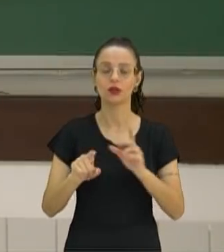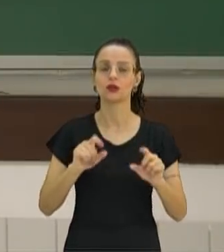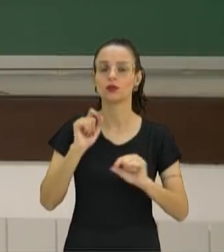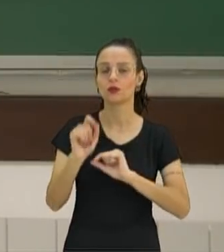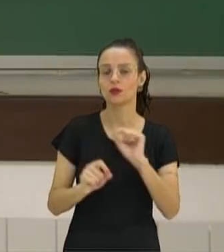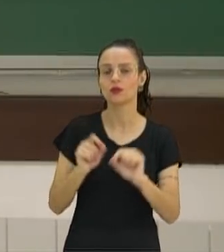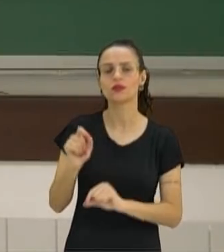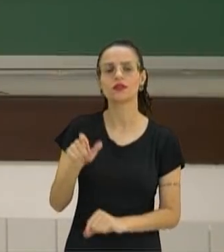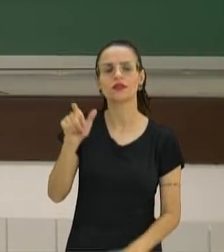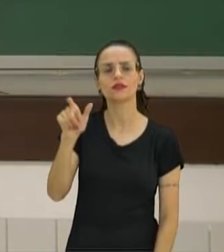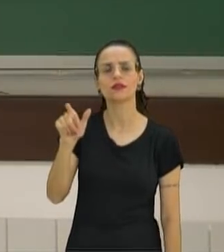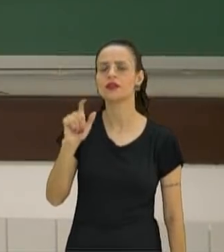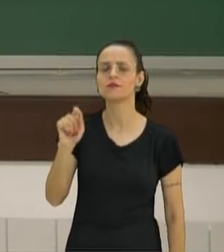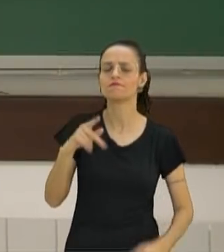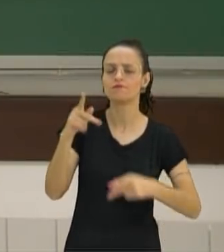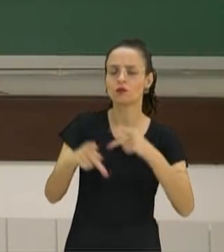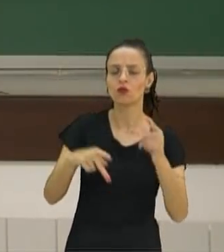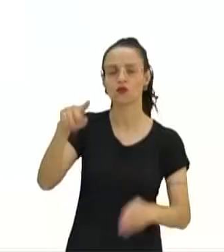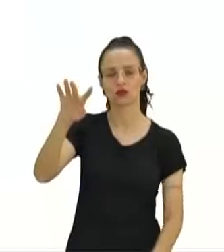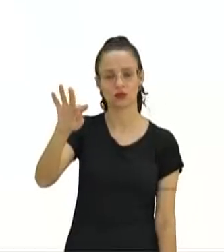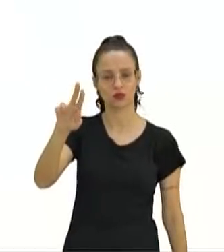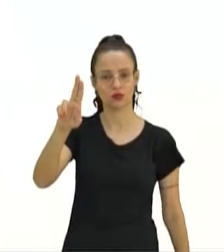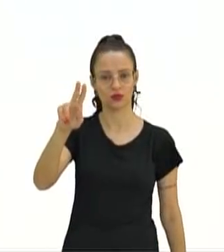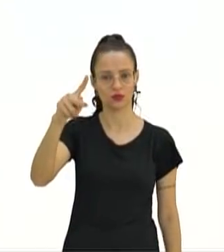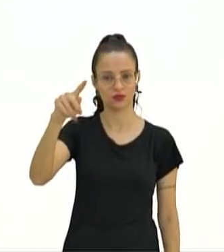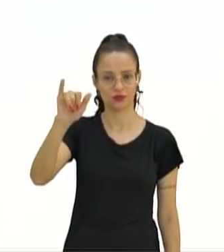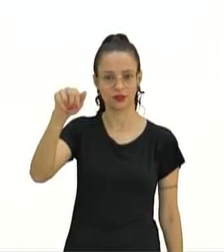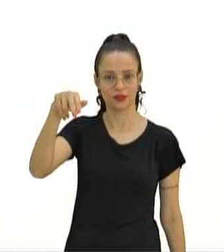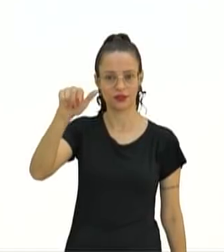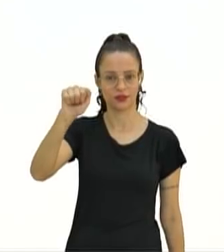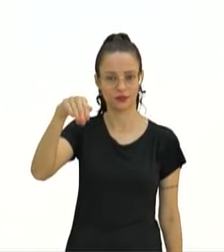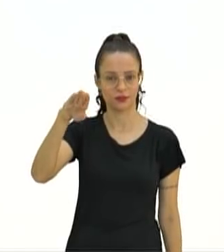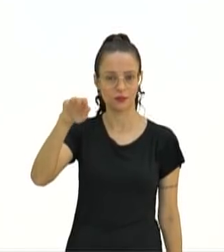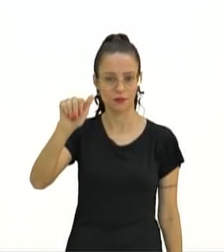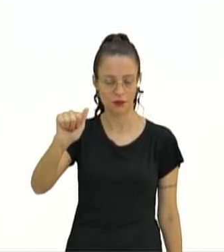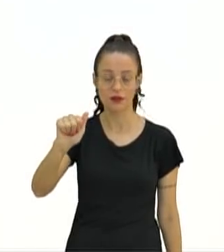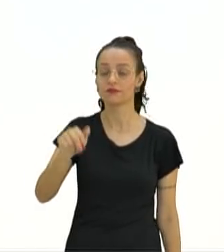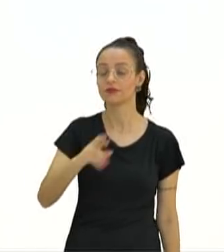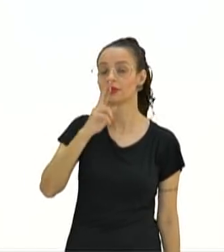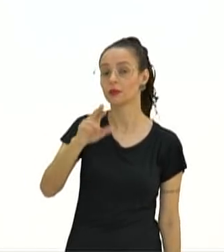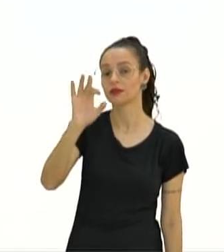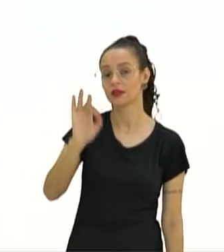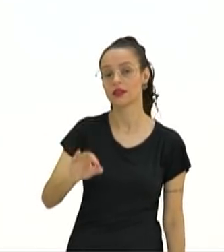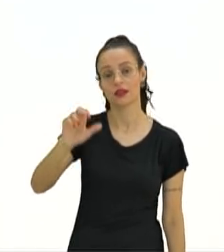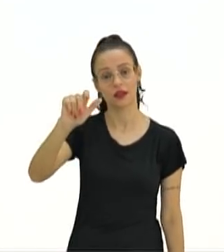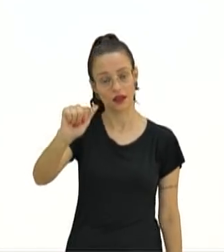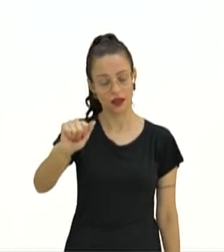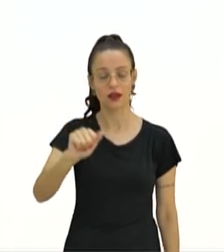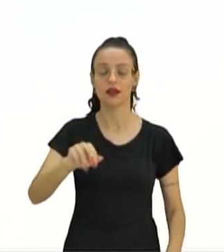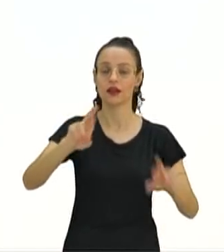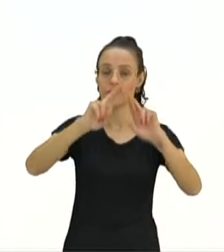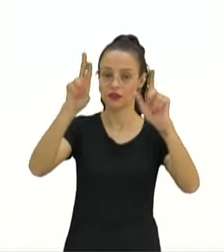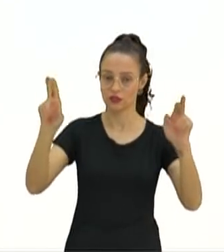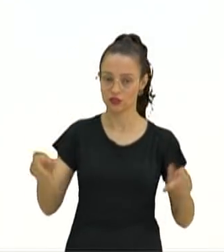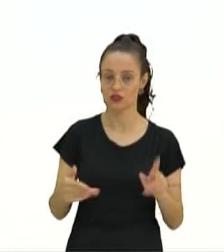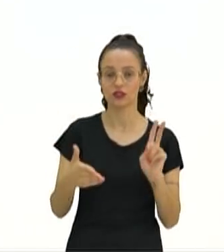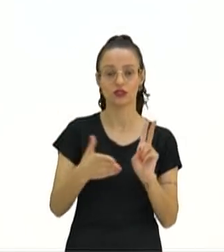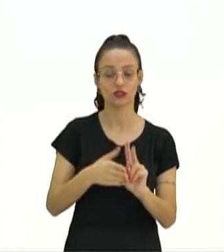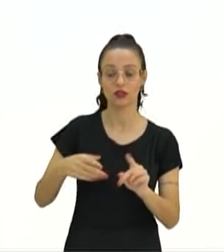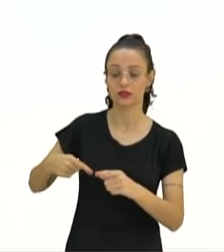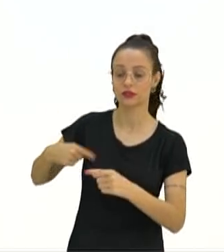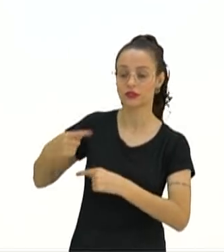quem são os tupinambás? E a resposta certa é a letra A. É uma etnia indígena cujos